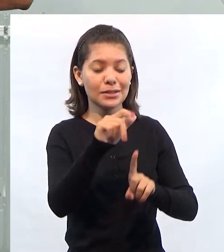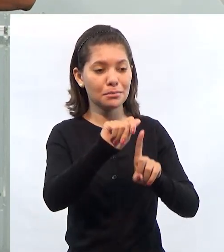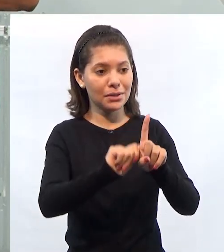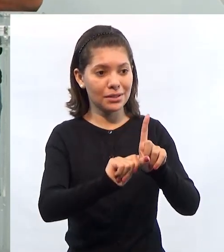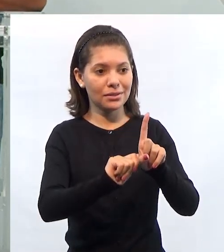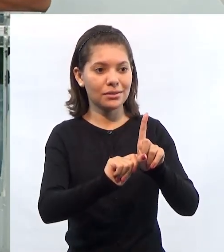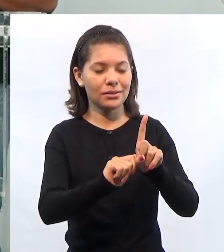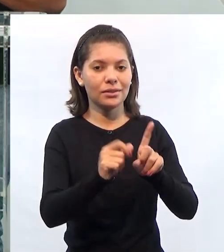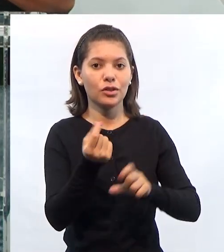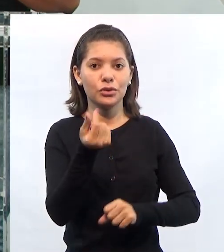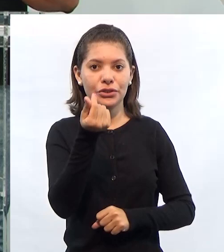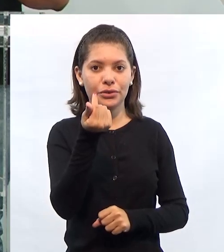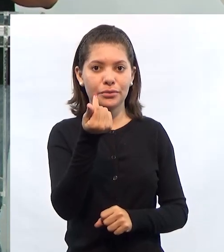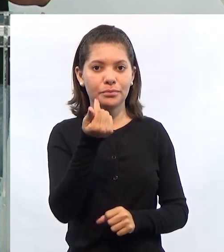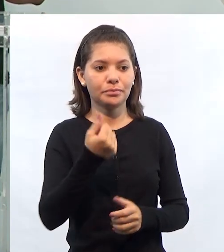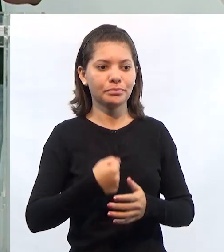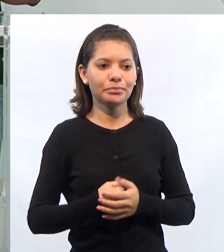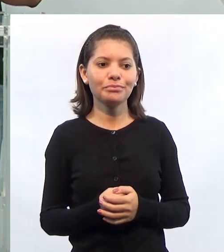3 meses.